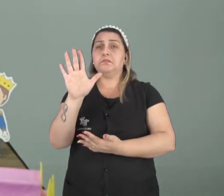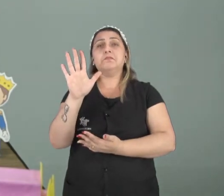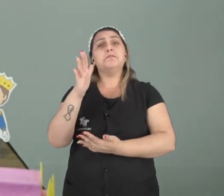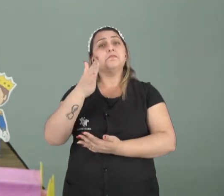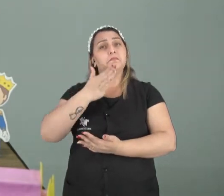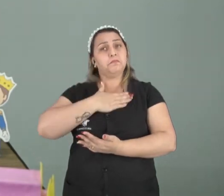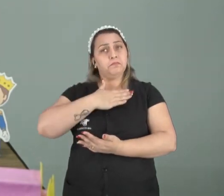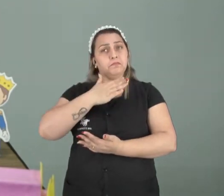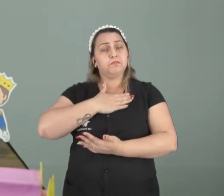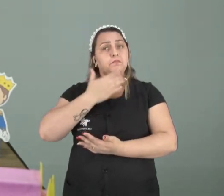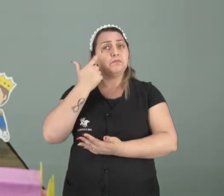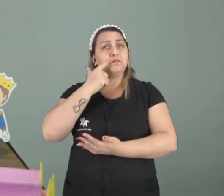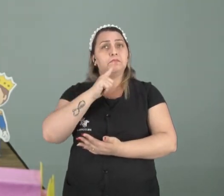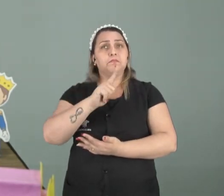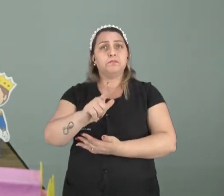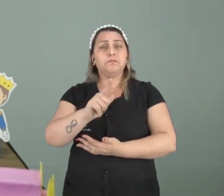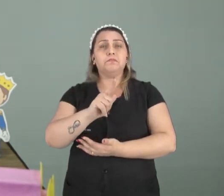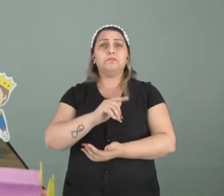eu consigo